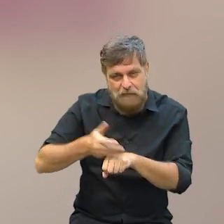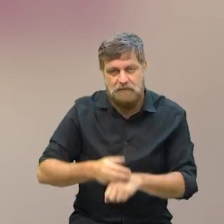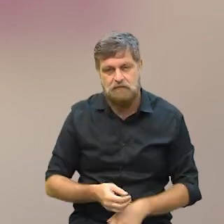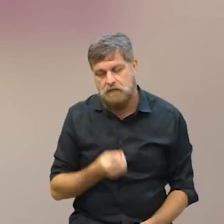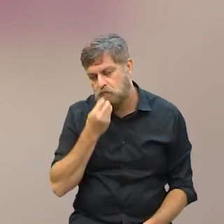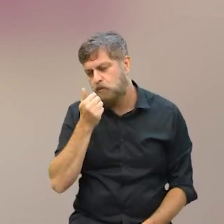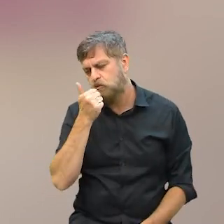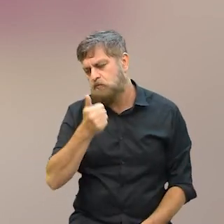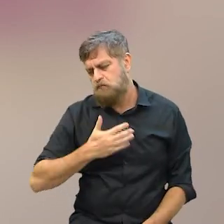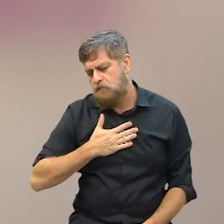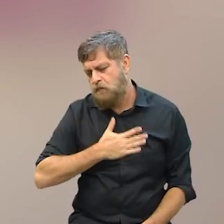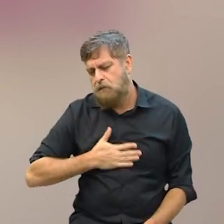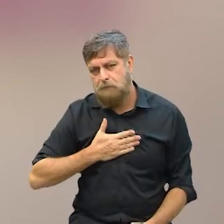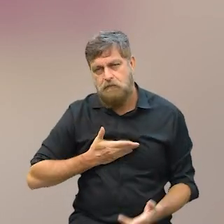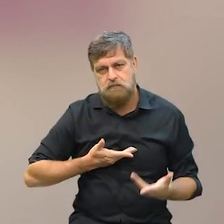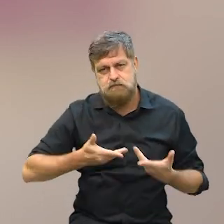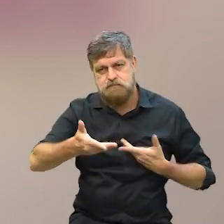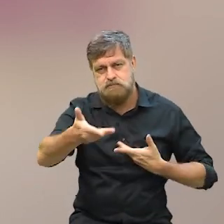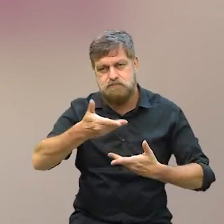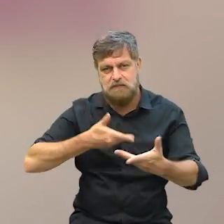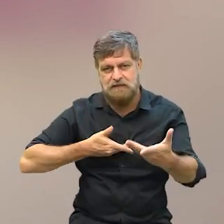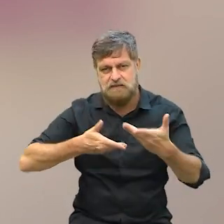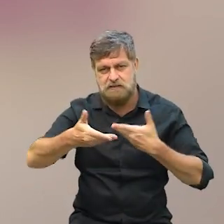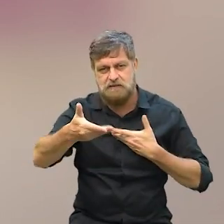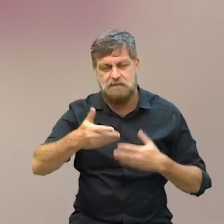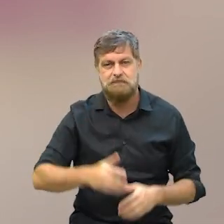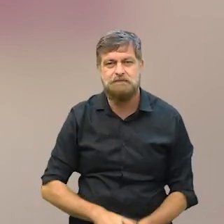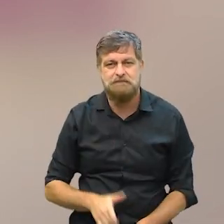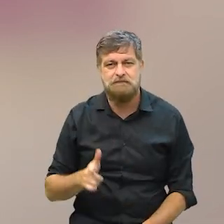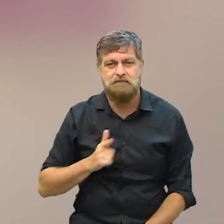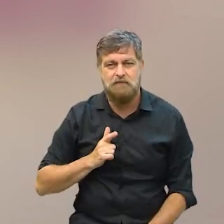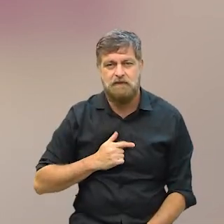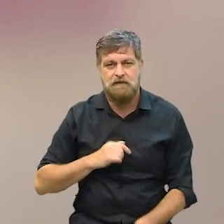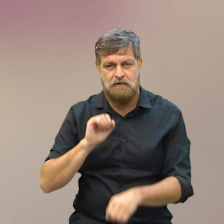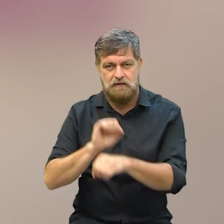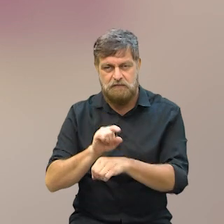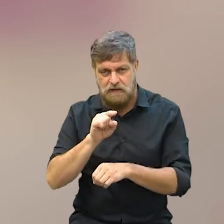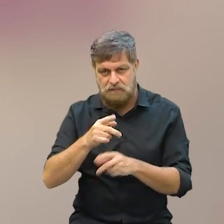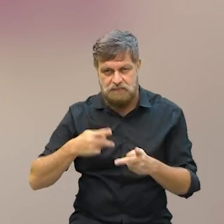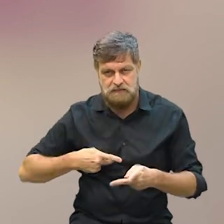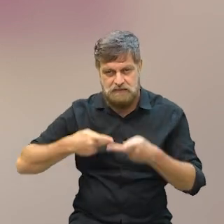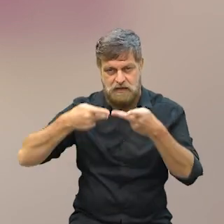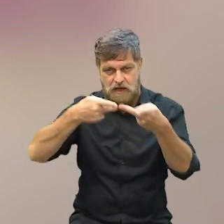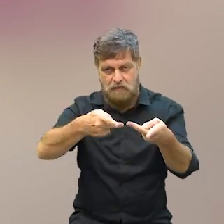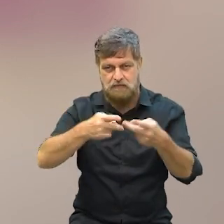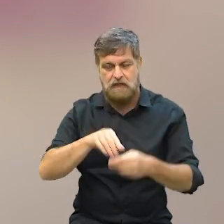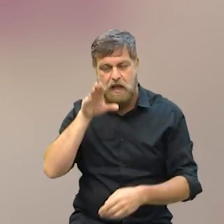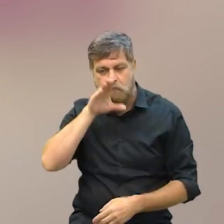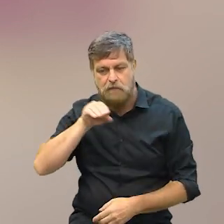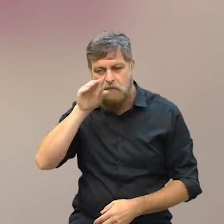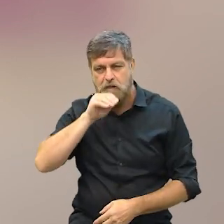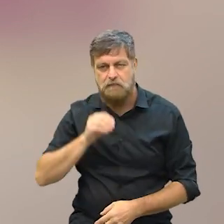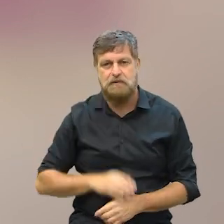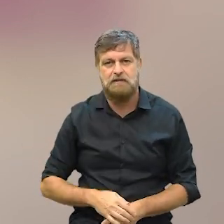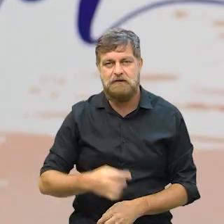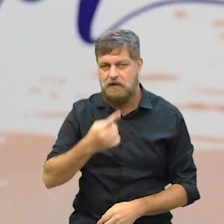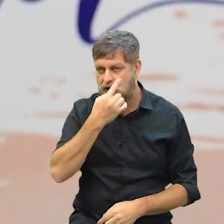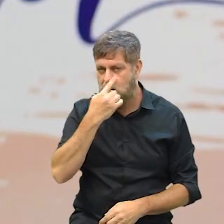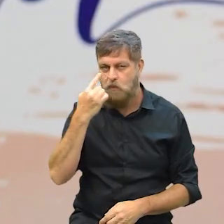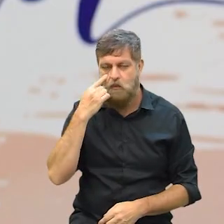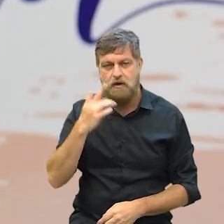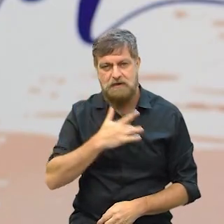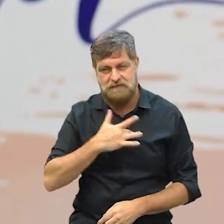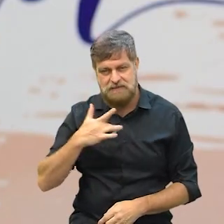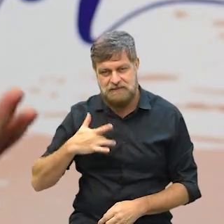Foi muito bom falar com você, Letícia. Eu aguardo, então, o próximo convite para a gente falar mais um pouquinho sobre a saúde ocular.